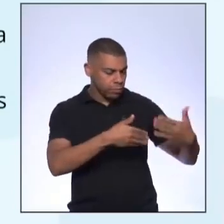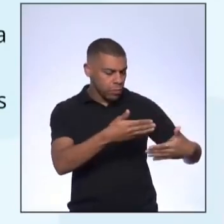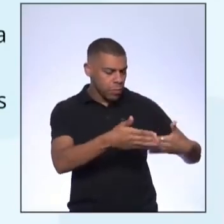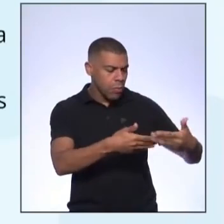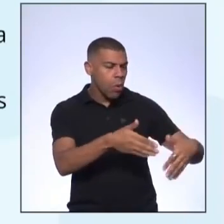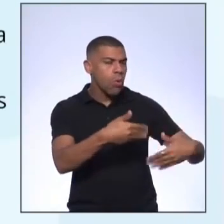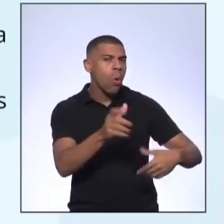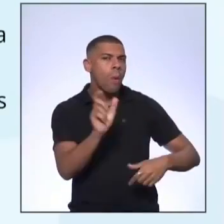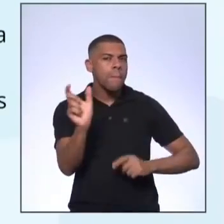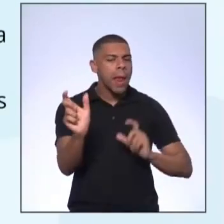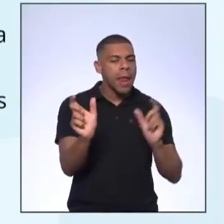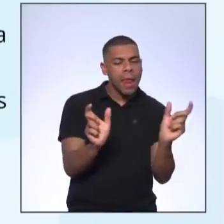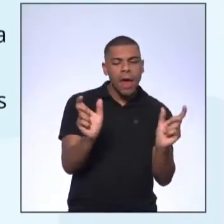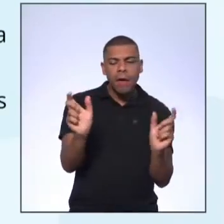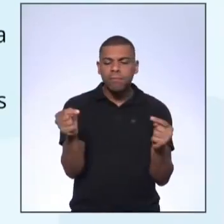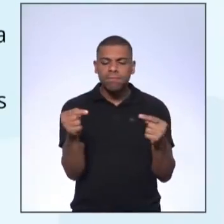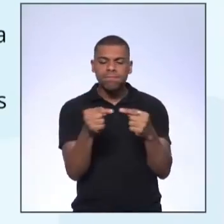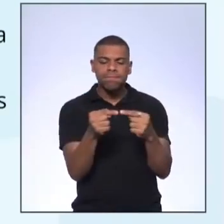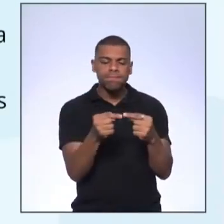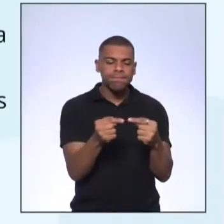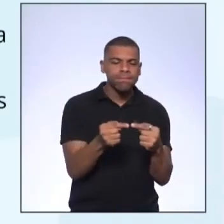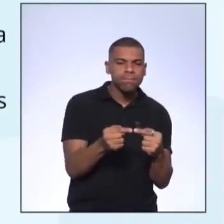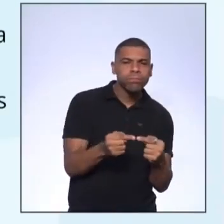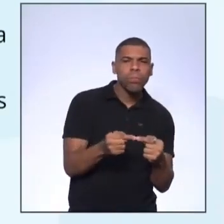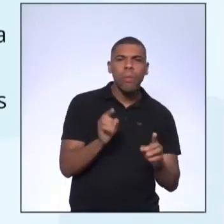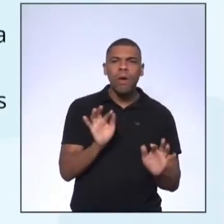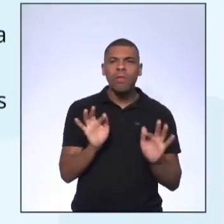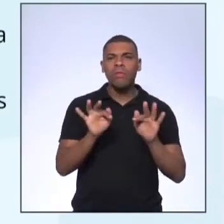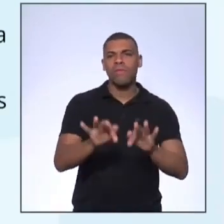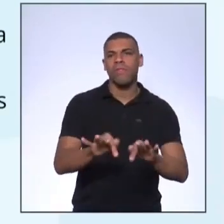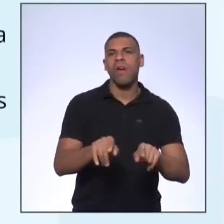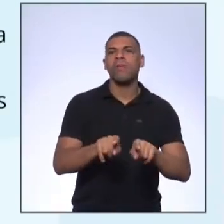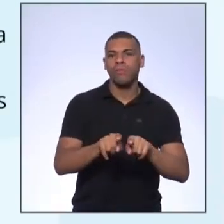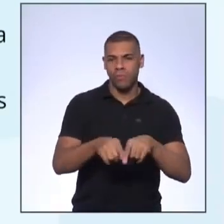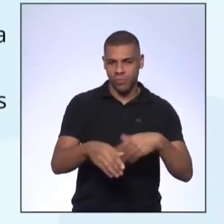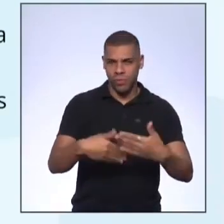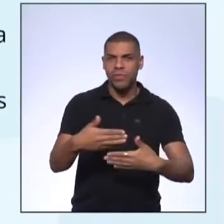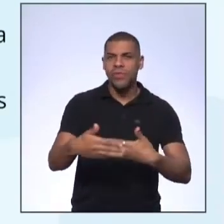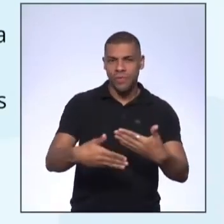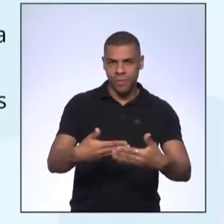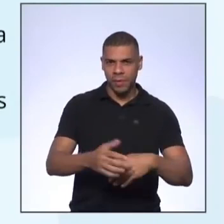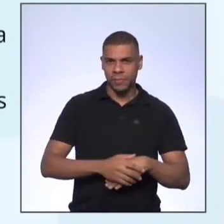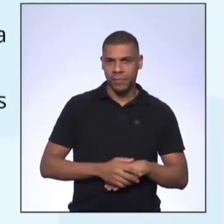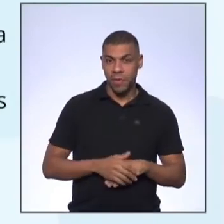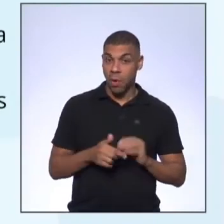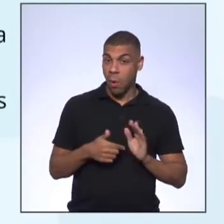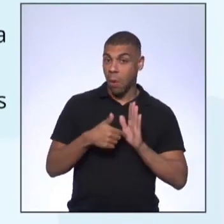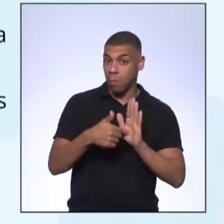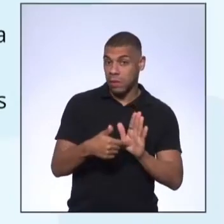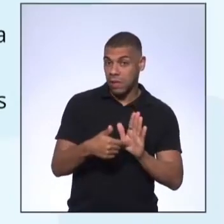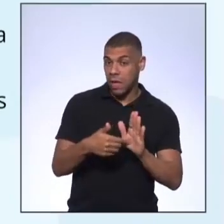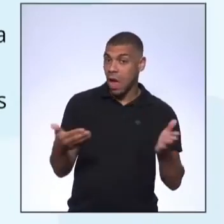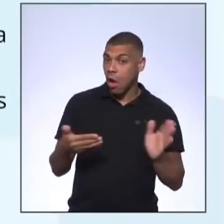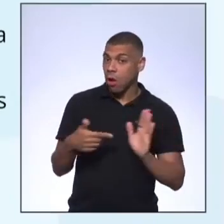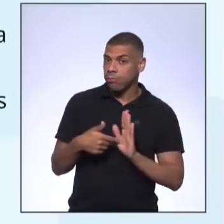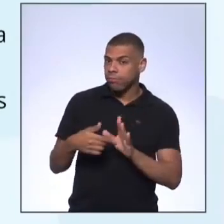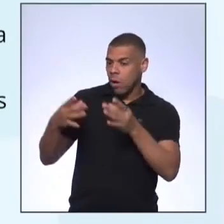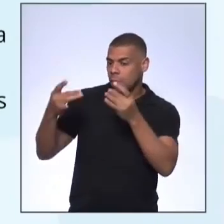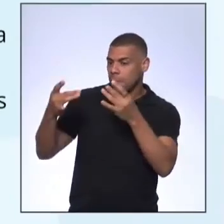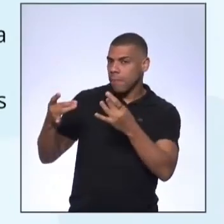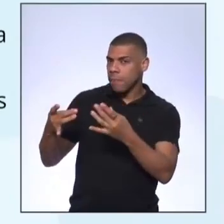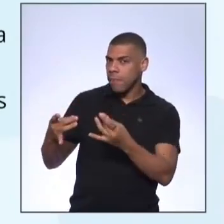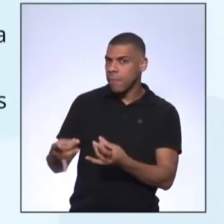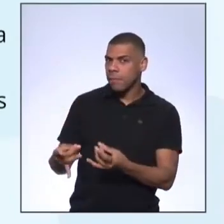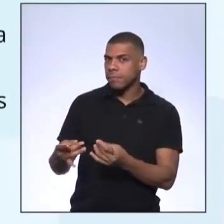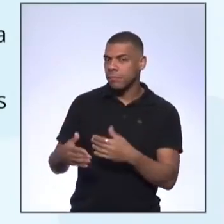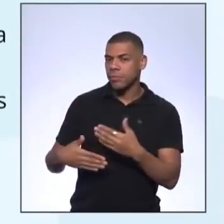vou usar, como eu vou organizar minha ideia para chegar, então, no desenvolvimento. Eu apresentei e agora eu vou continuar a